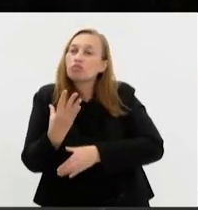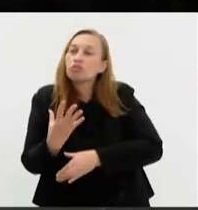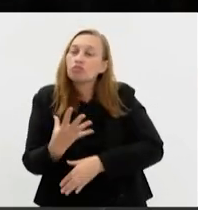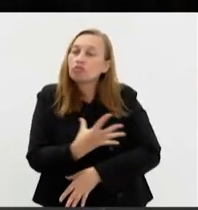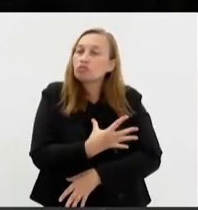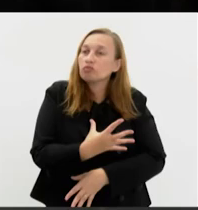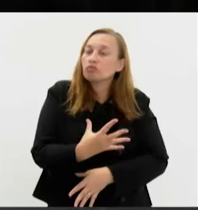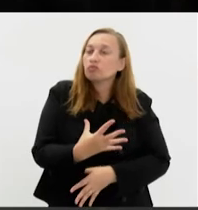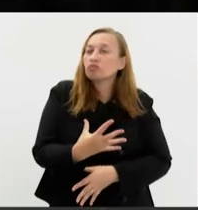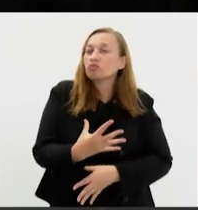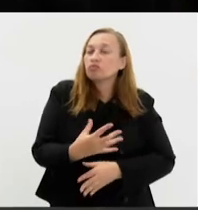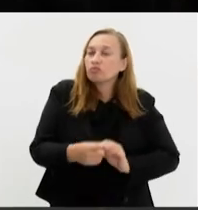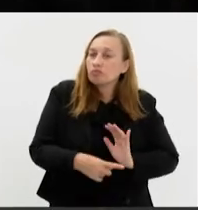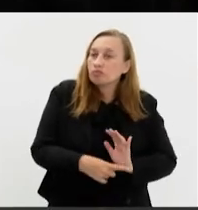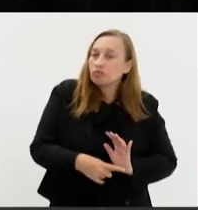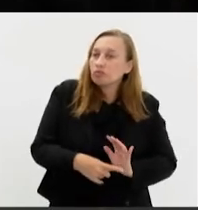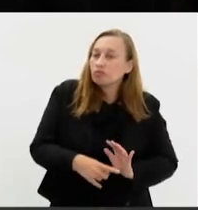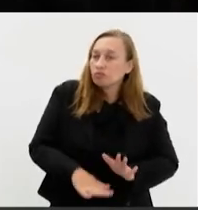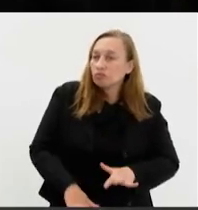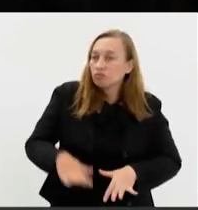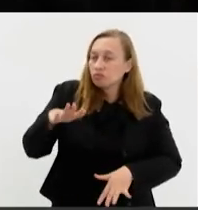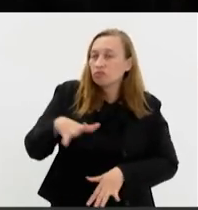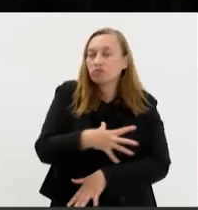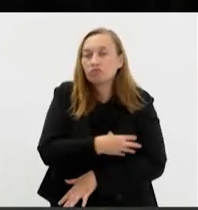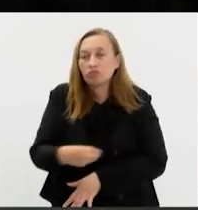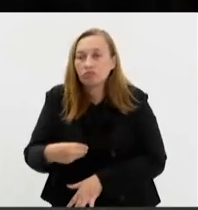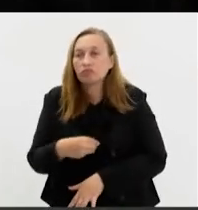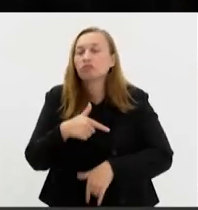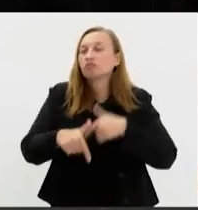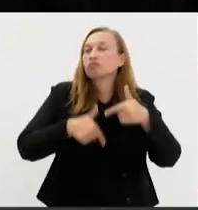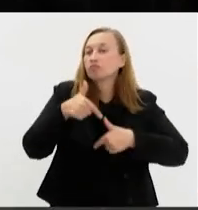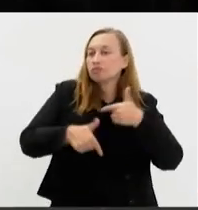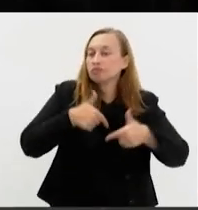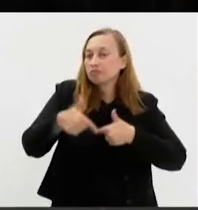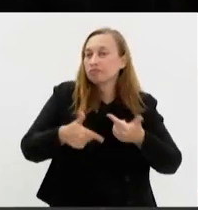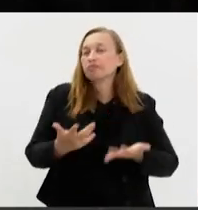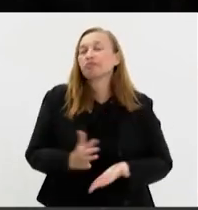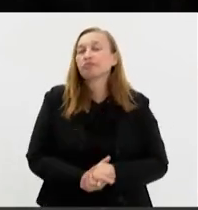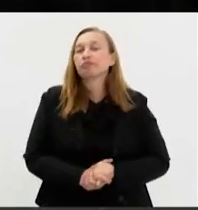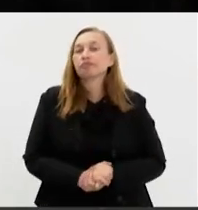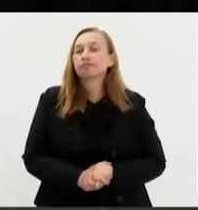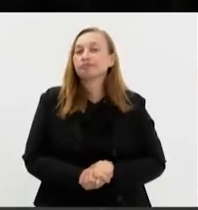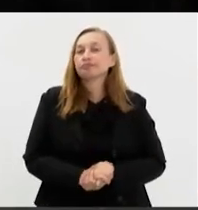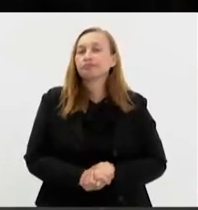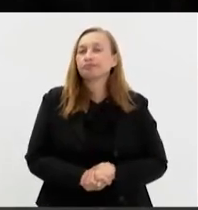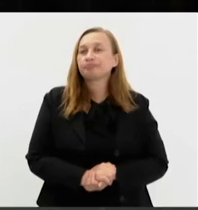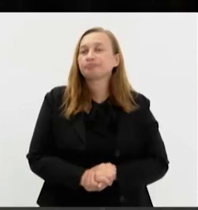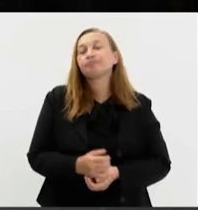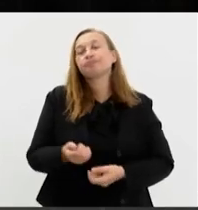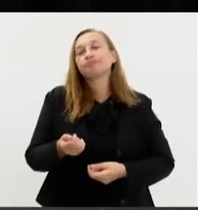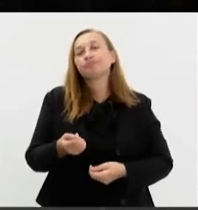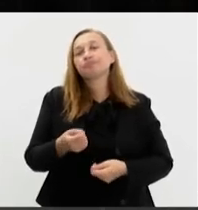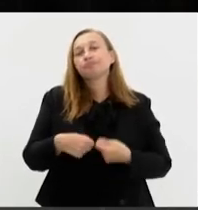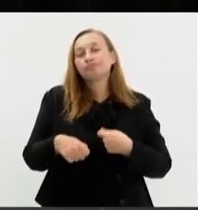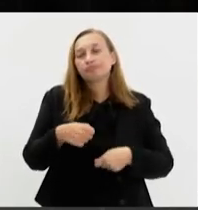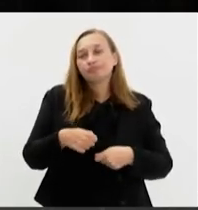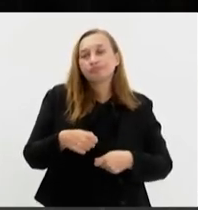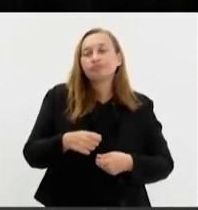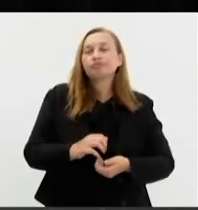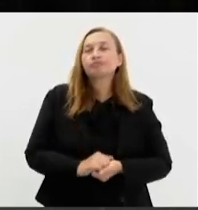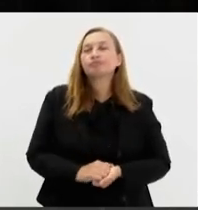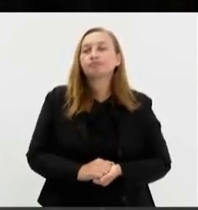filhos como a gente lida eh com os nossos trabalhos e eh economicamente falando